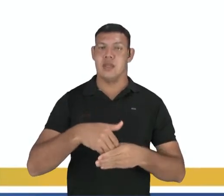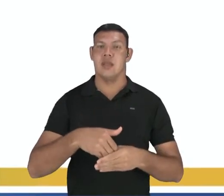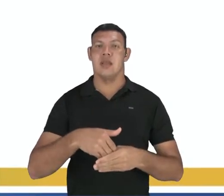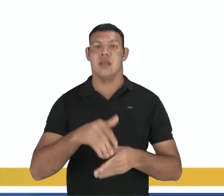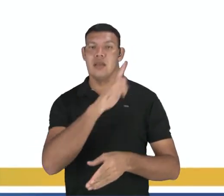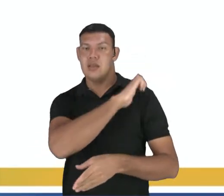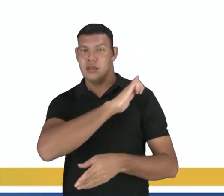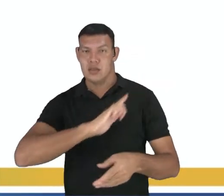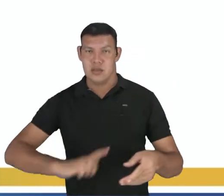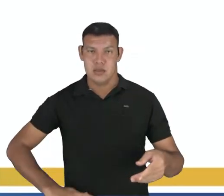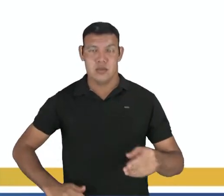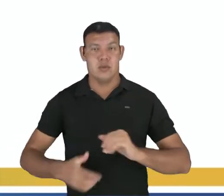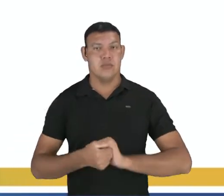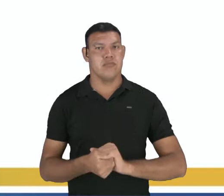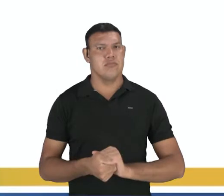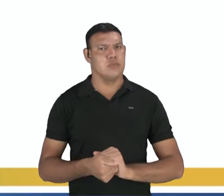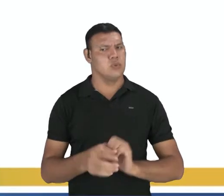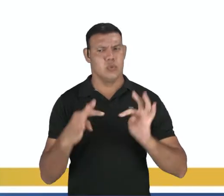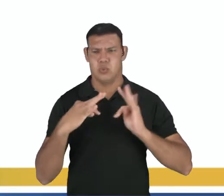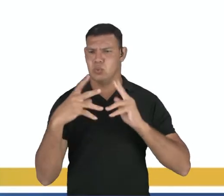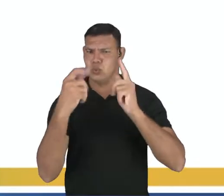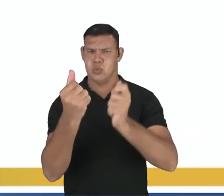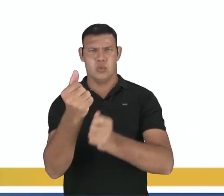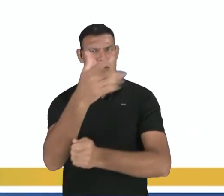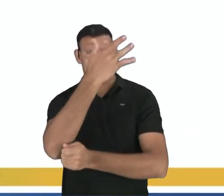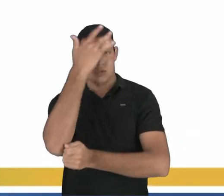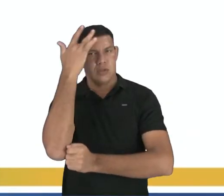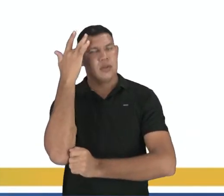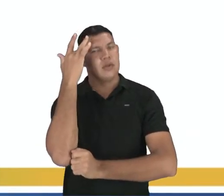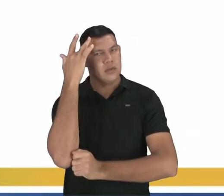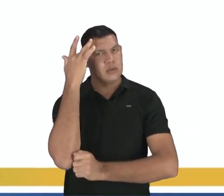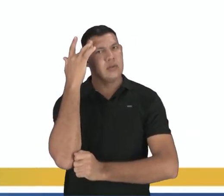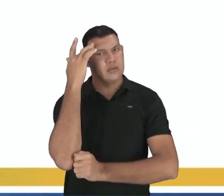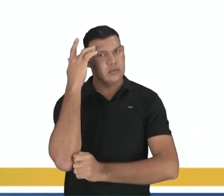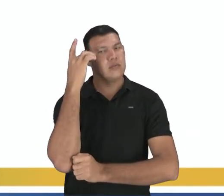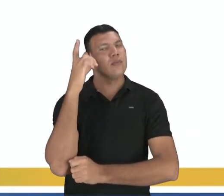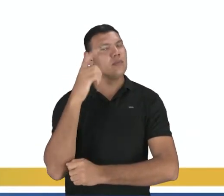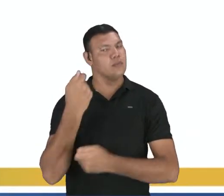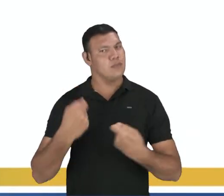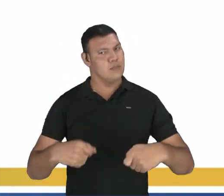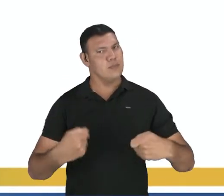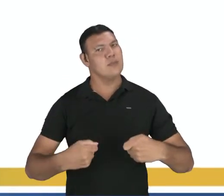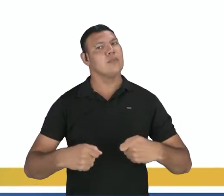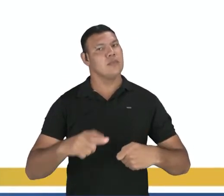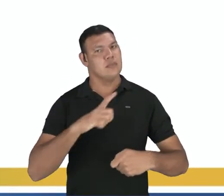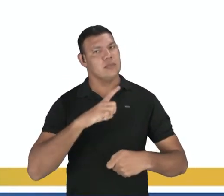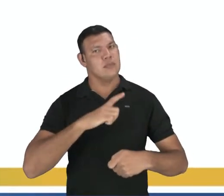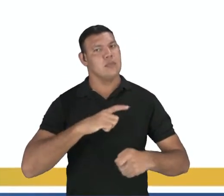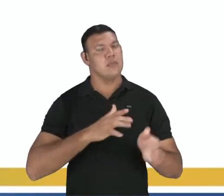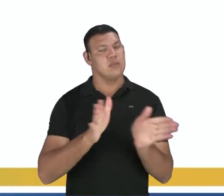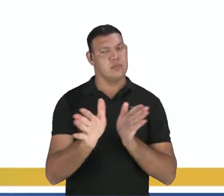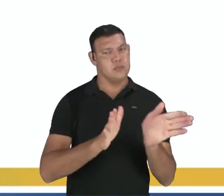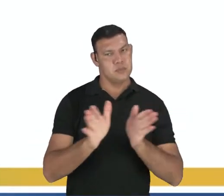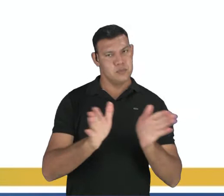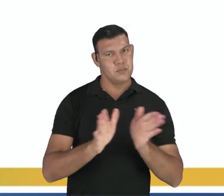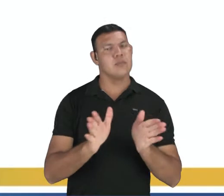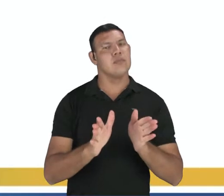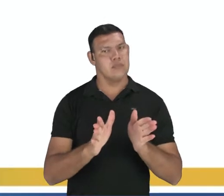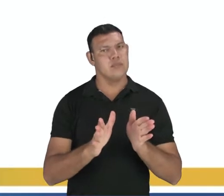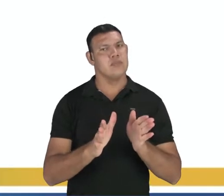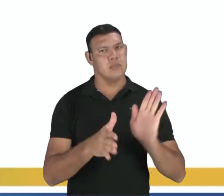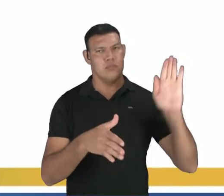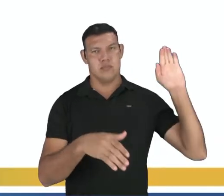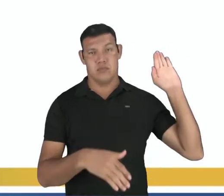Que todas as pessoas, elas devem ter esse acesso a esses cargos de governos, né? Elas podem